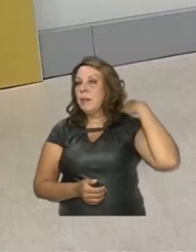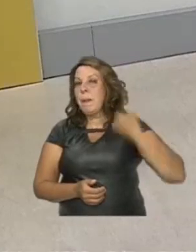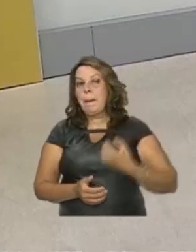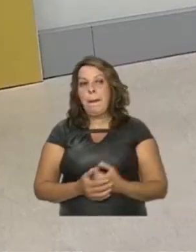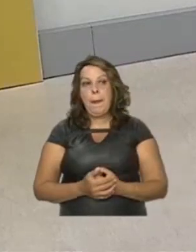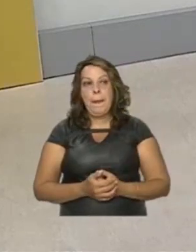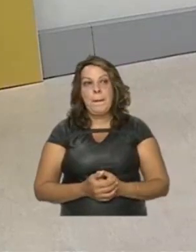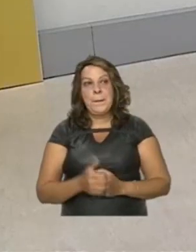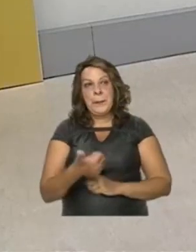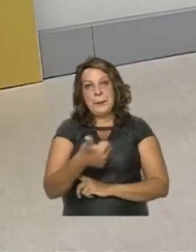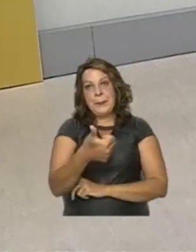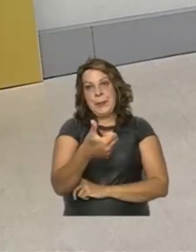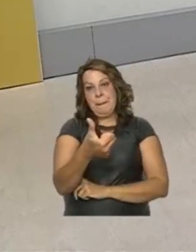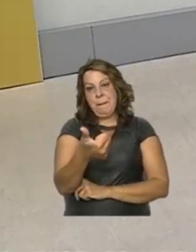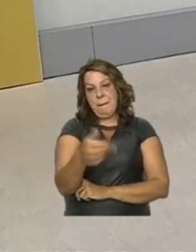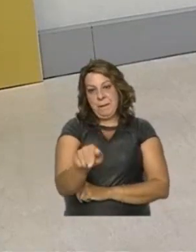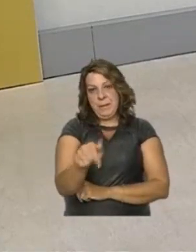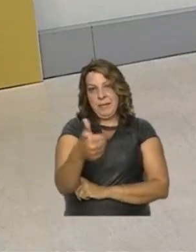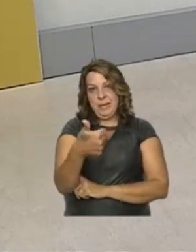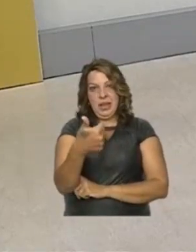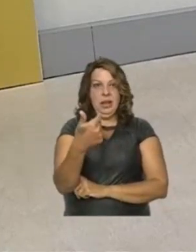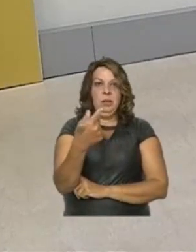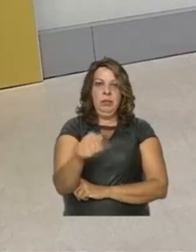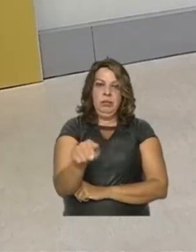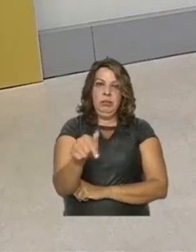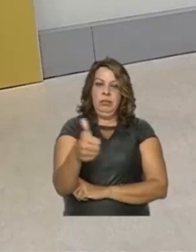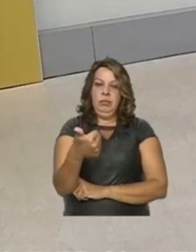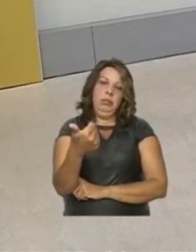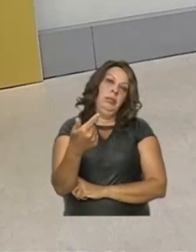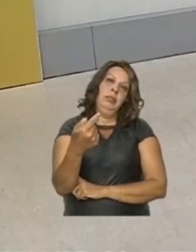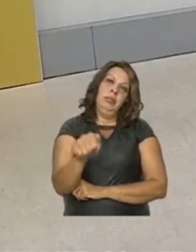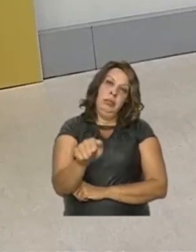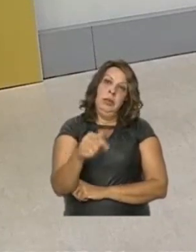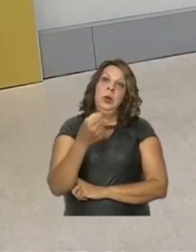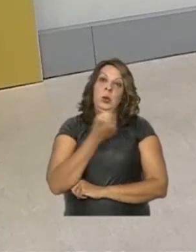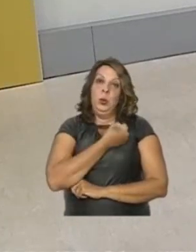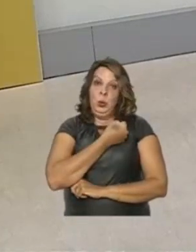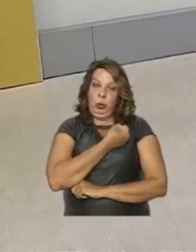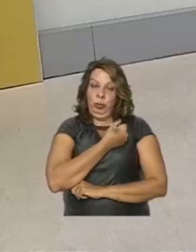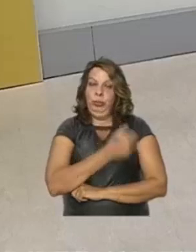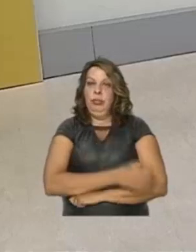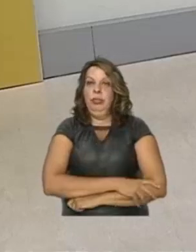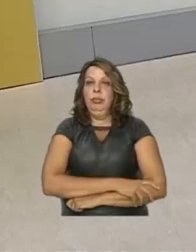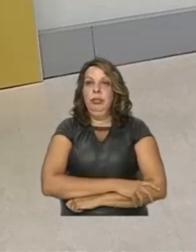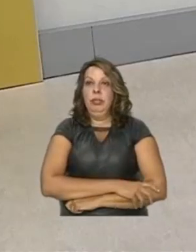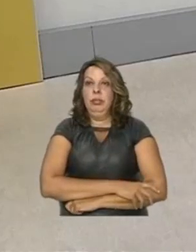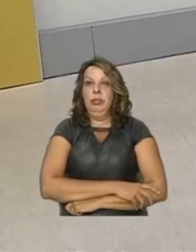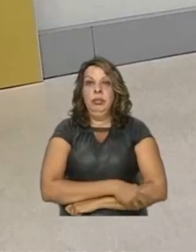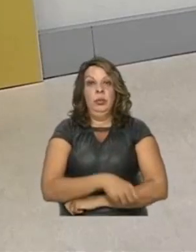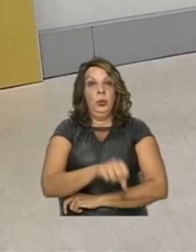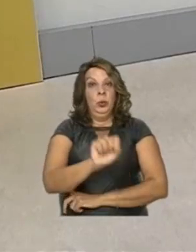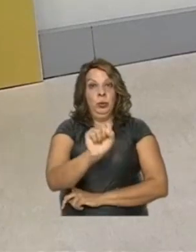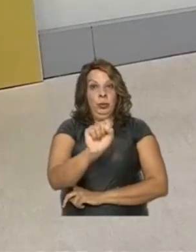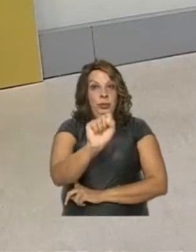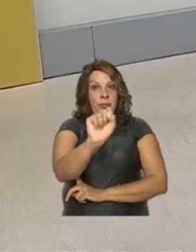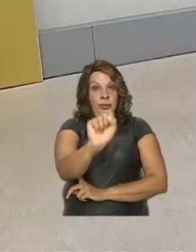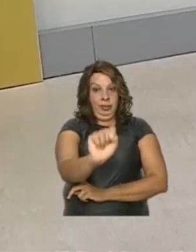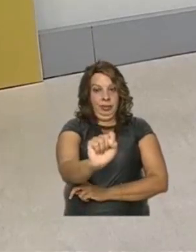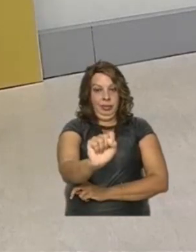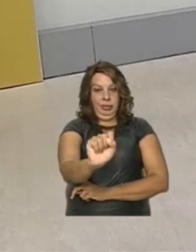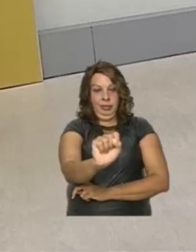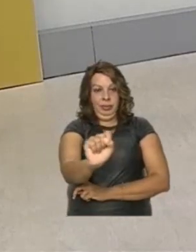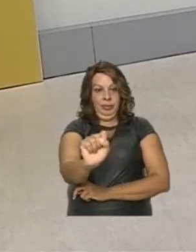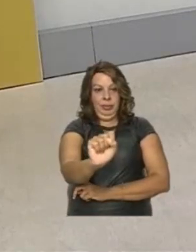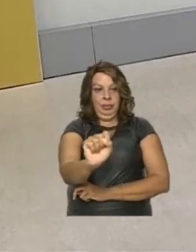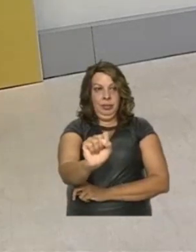Chama que ela vem. 17, 17. 17 é a bolinha da vez. 17. Sobe também número 8. 8,